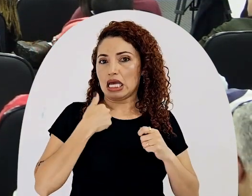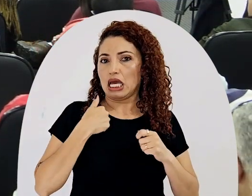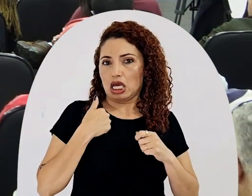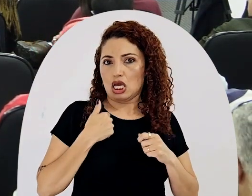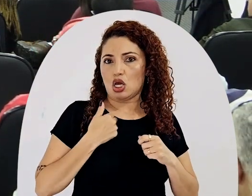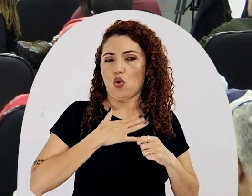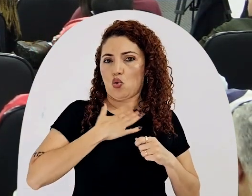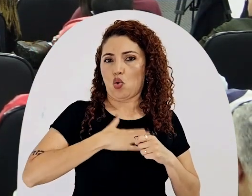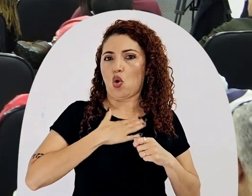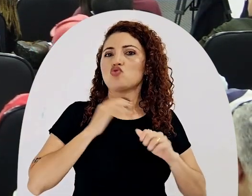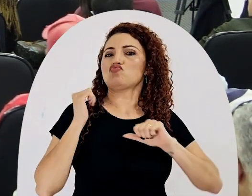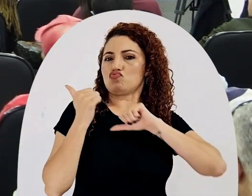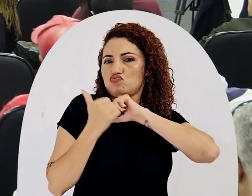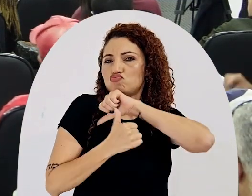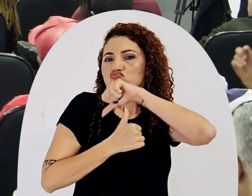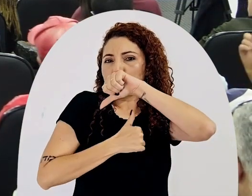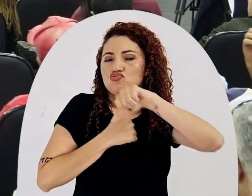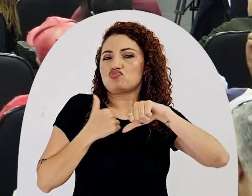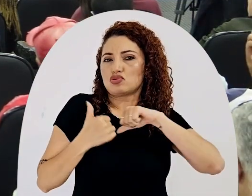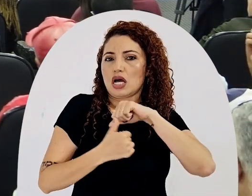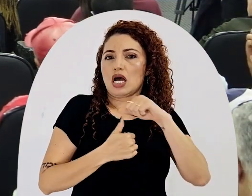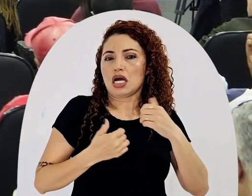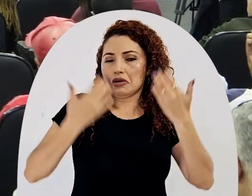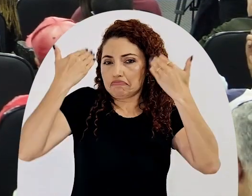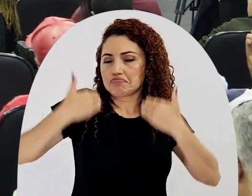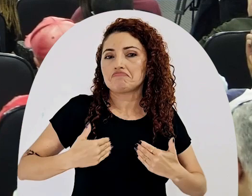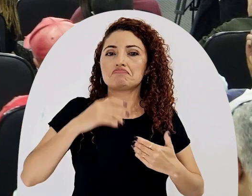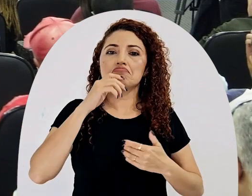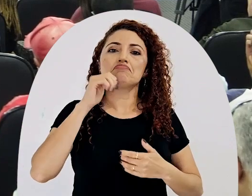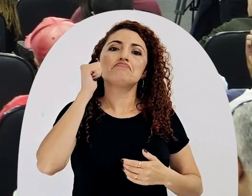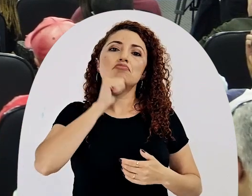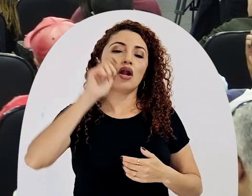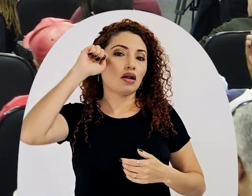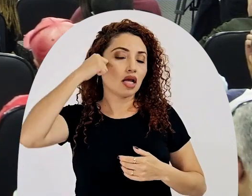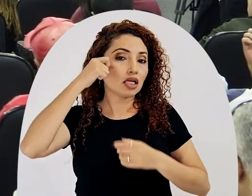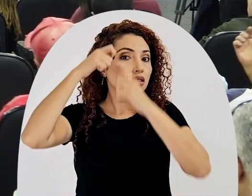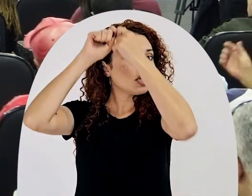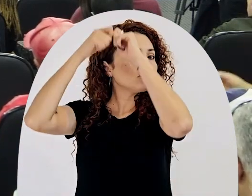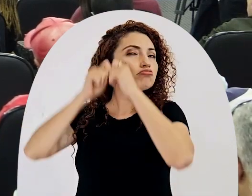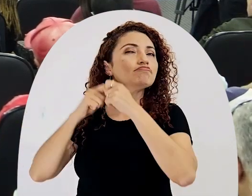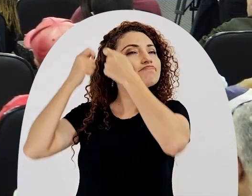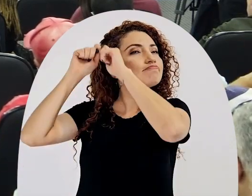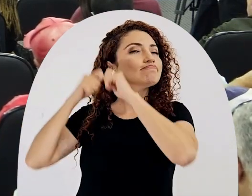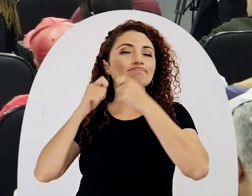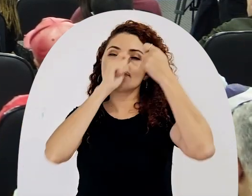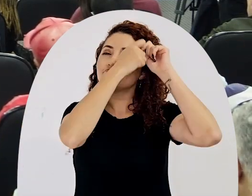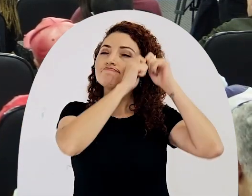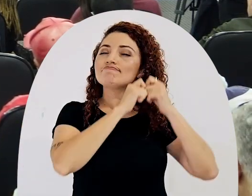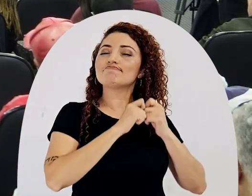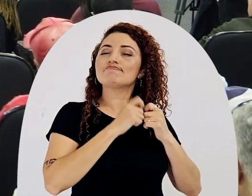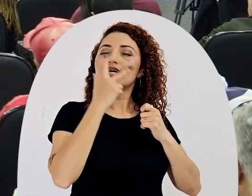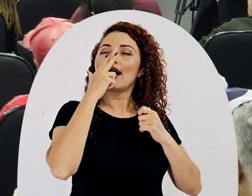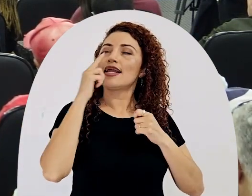Como eu sou uma pessoa camaleoa, me autodeclaro e me enxergo como uma mulher preta, e tranças, para mim,